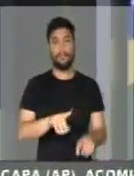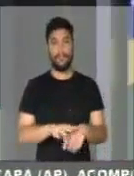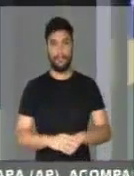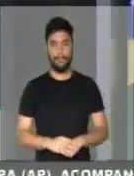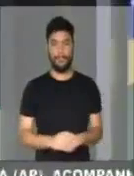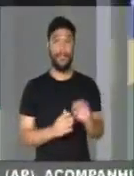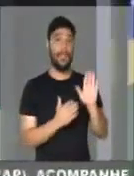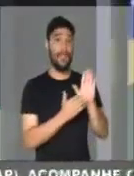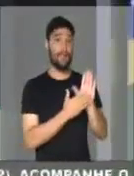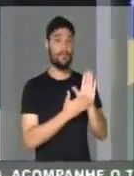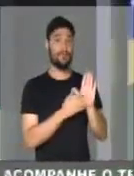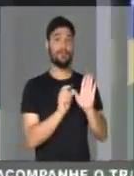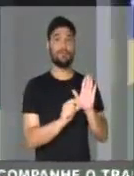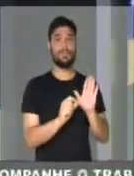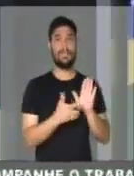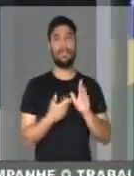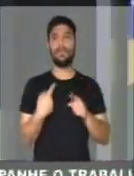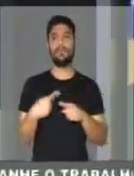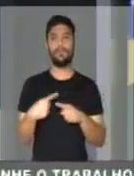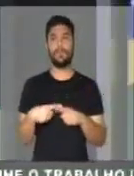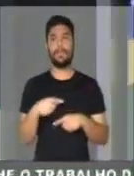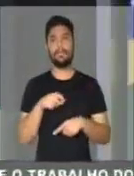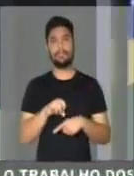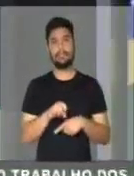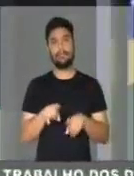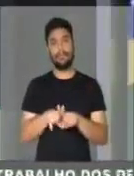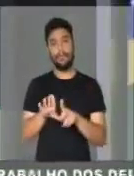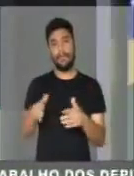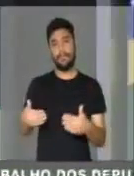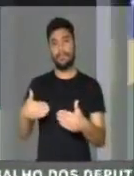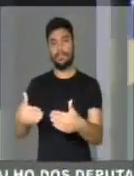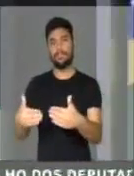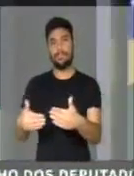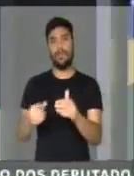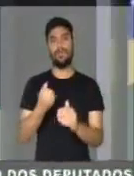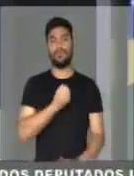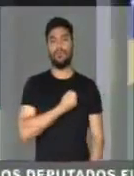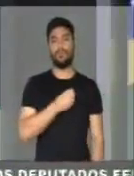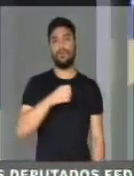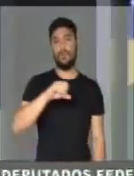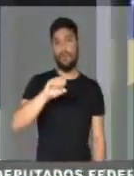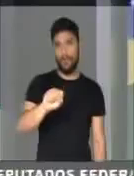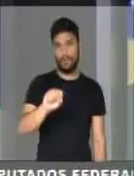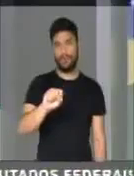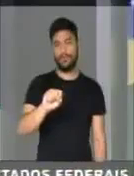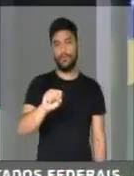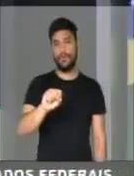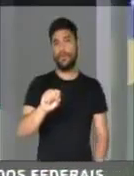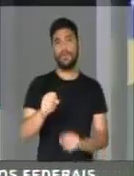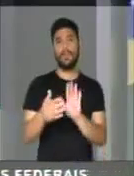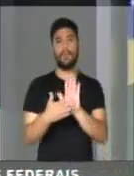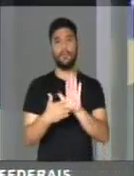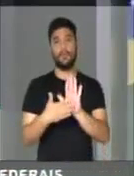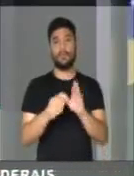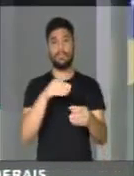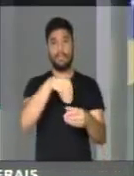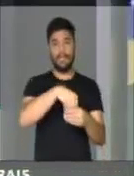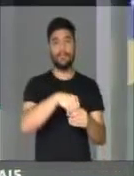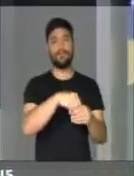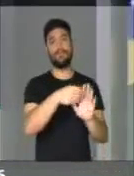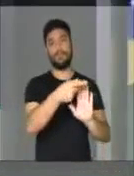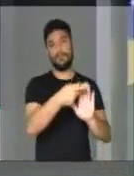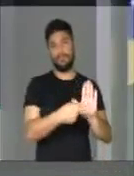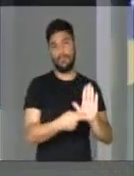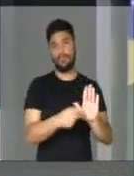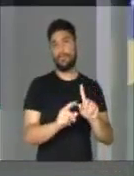da proposição, a exposição de motivos interministerial número 8, 2018, apresentada com o